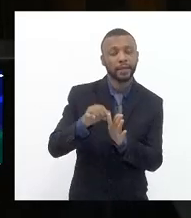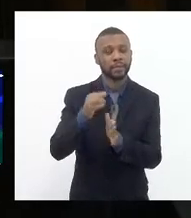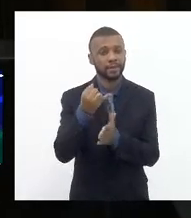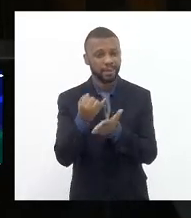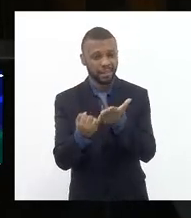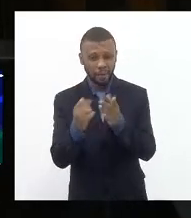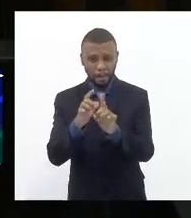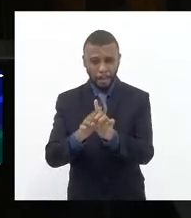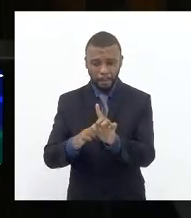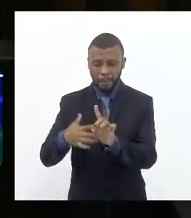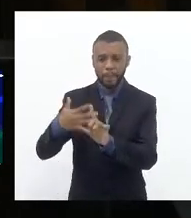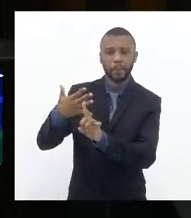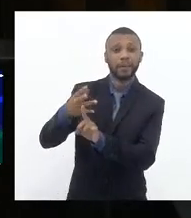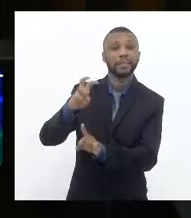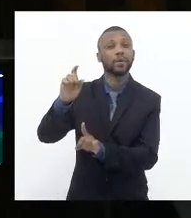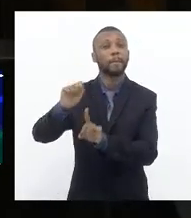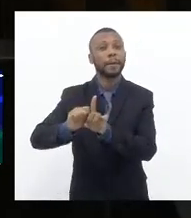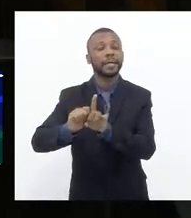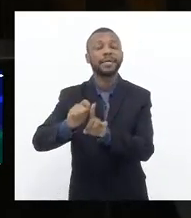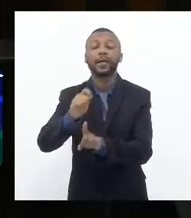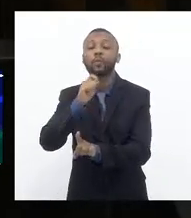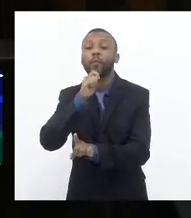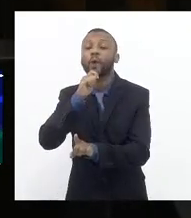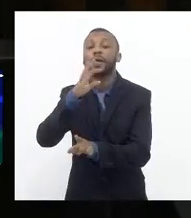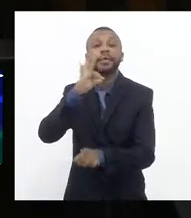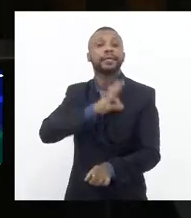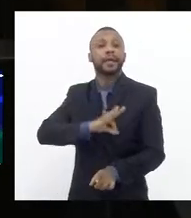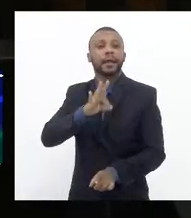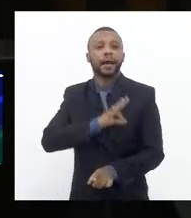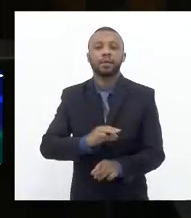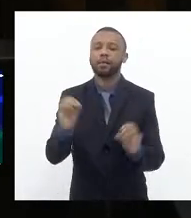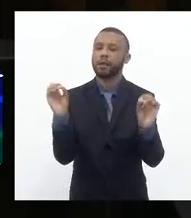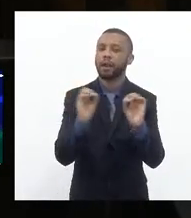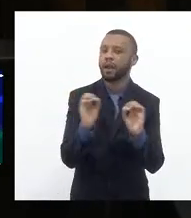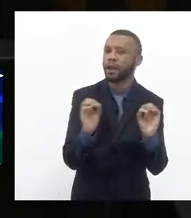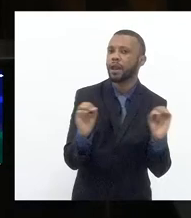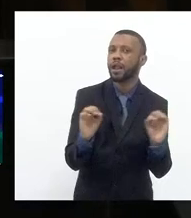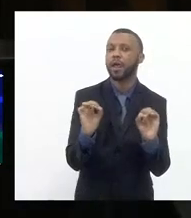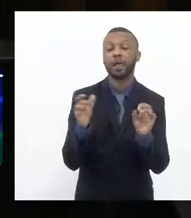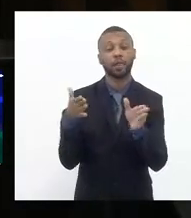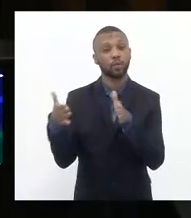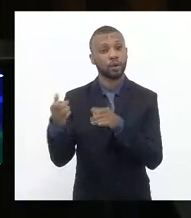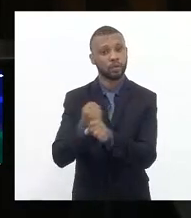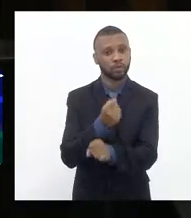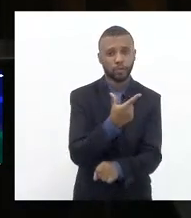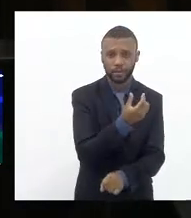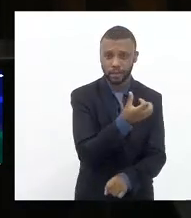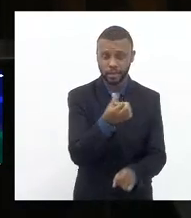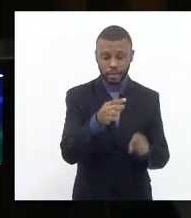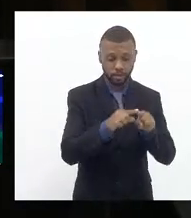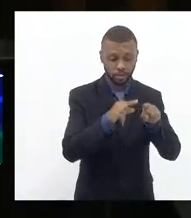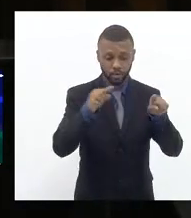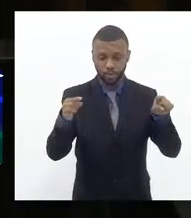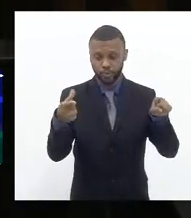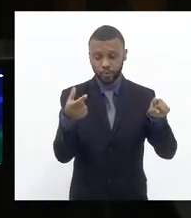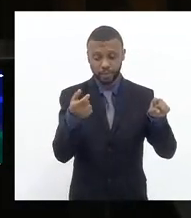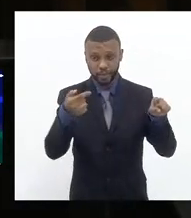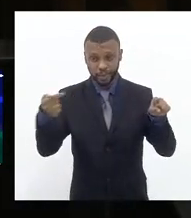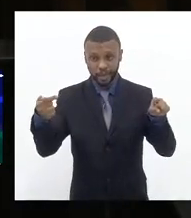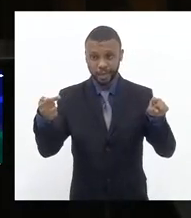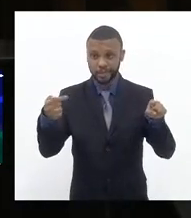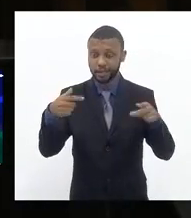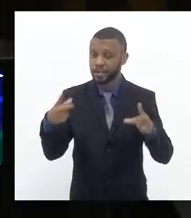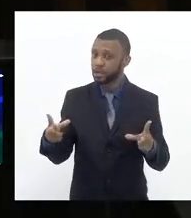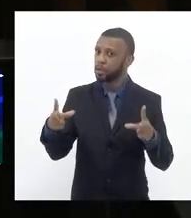ficaram 5 meses sem receber salário durante os anos 2016 e 2017 e que não